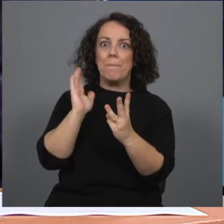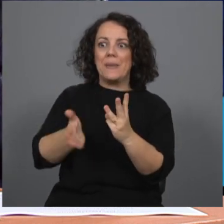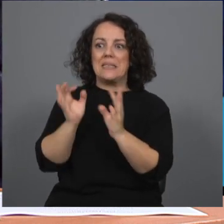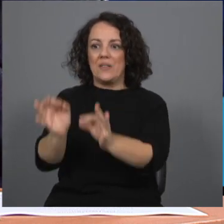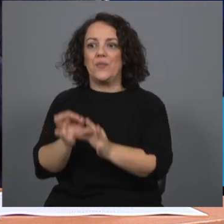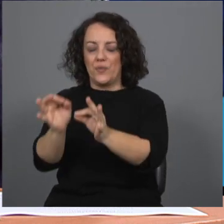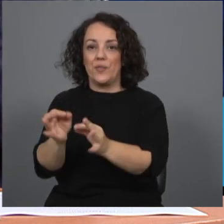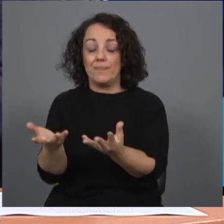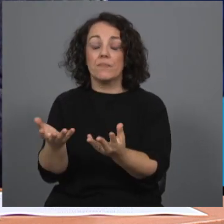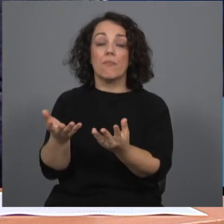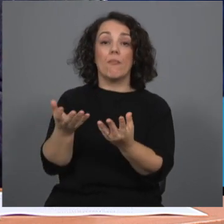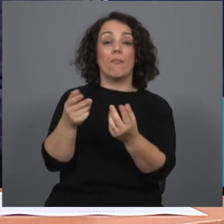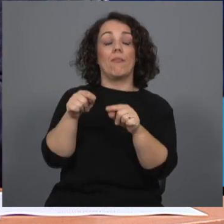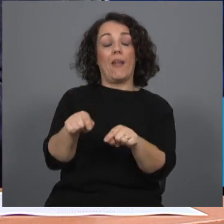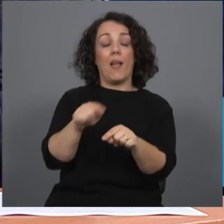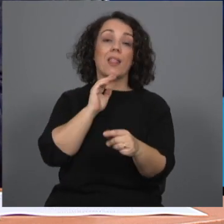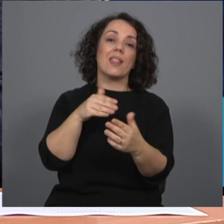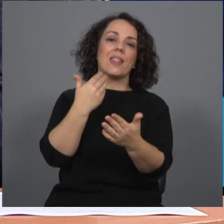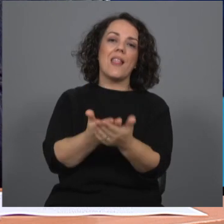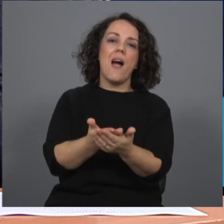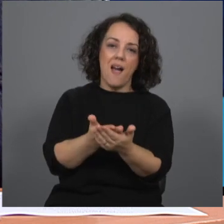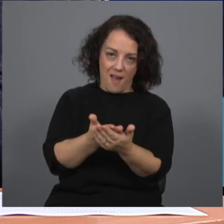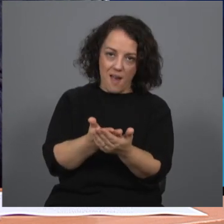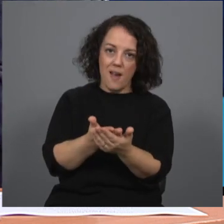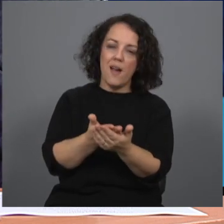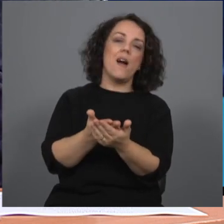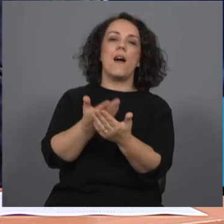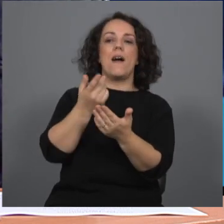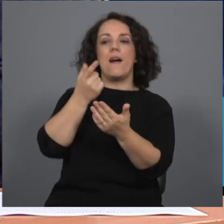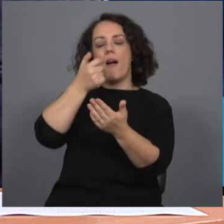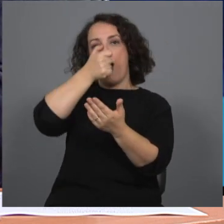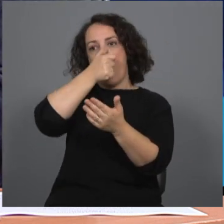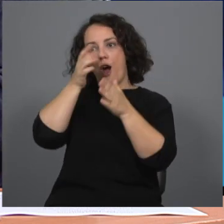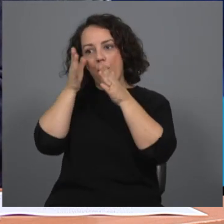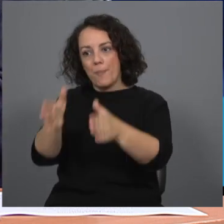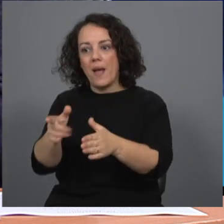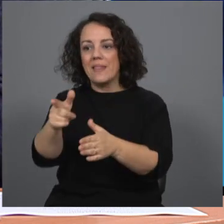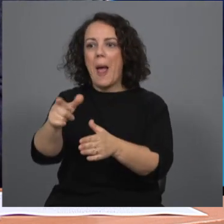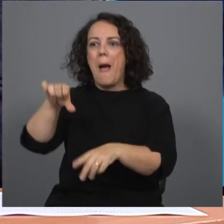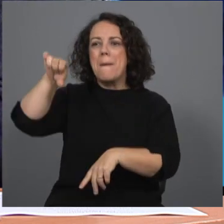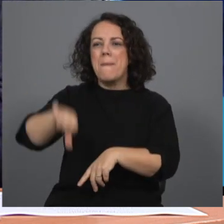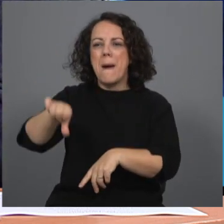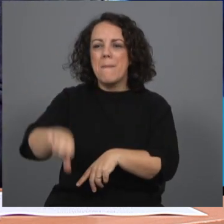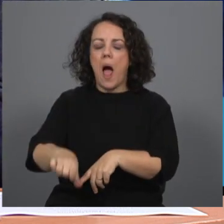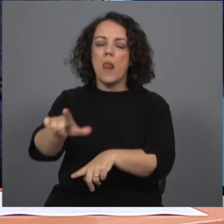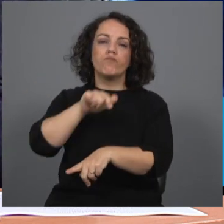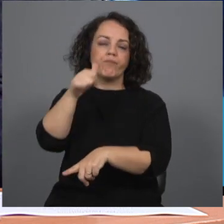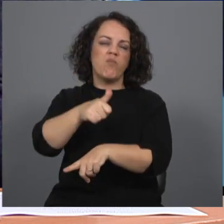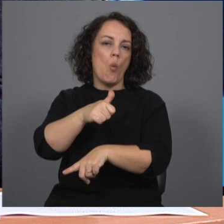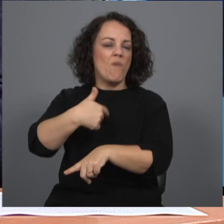E por isso íamos ocupar daqueles que estavam nem tão bem que se pudessem salvar, nem tão mal que iam morrer de